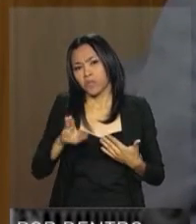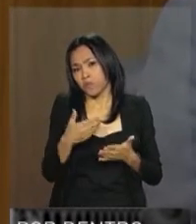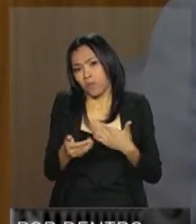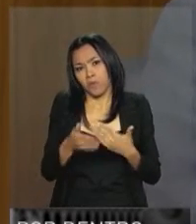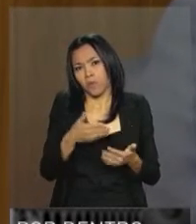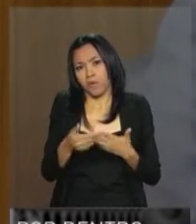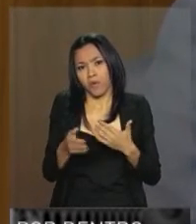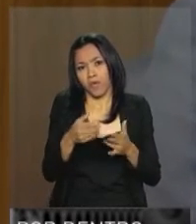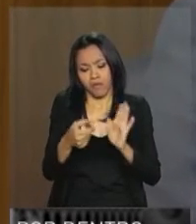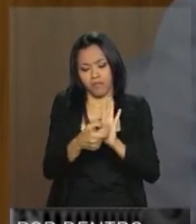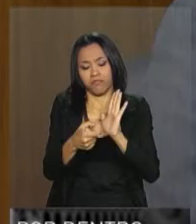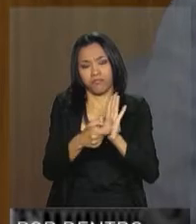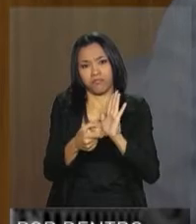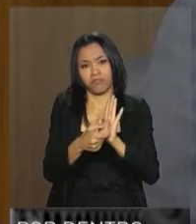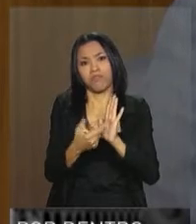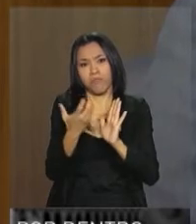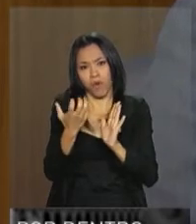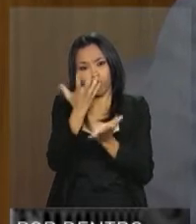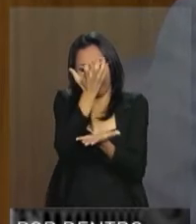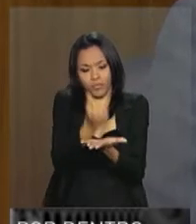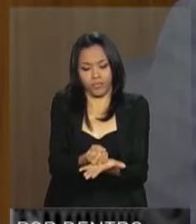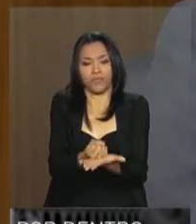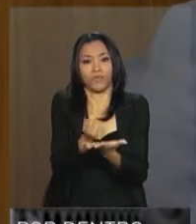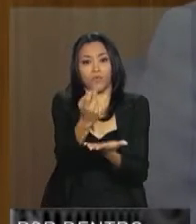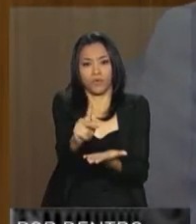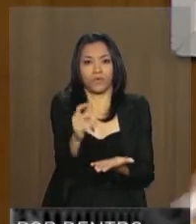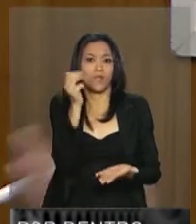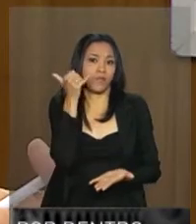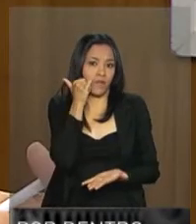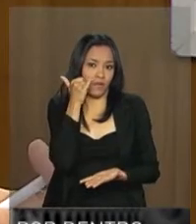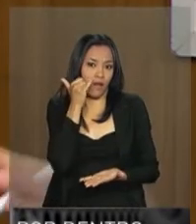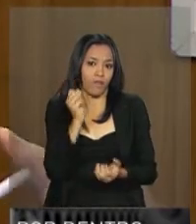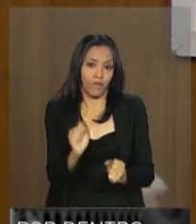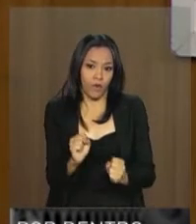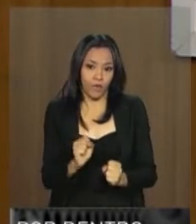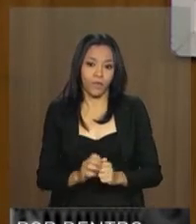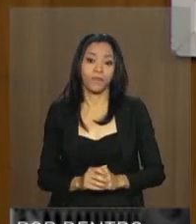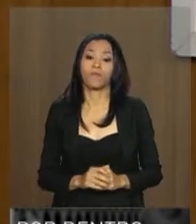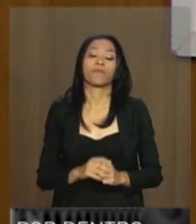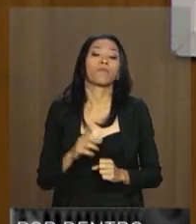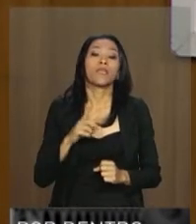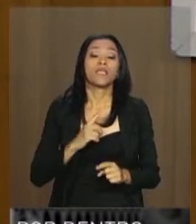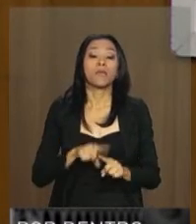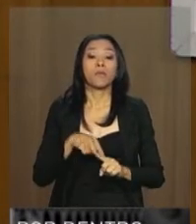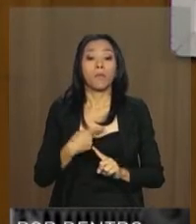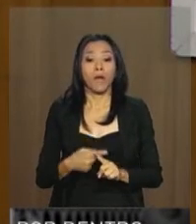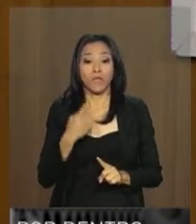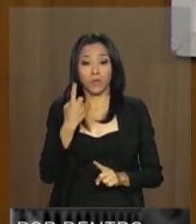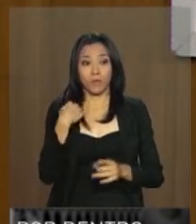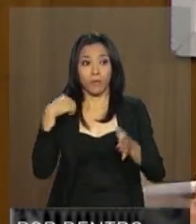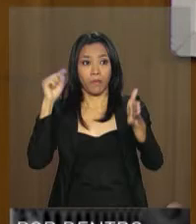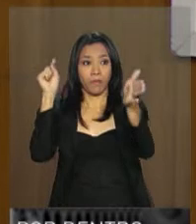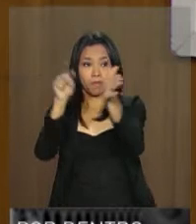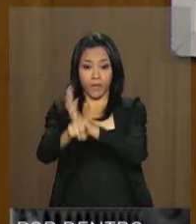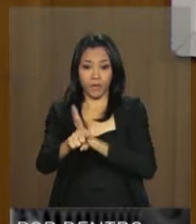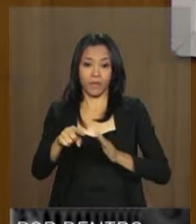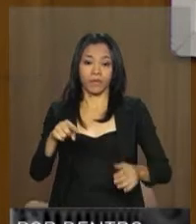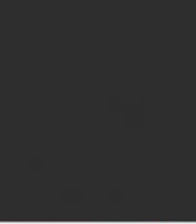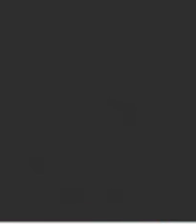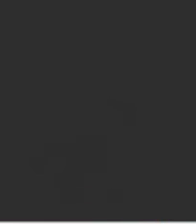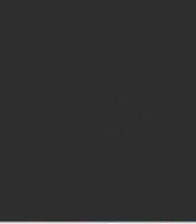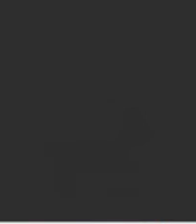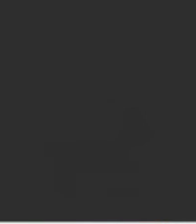baixando o aplicativo no seu próprio celular ministro a gente tem mais uma pergunta que das redes sociais a carla porto ela quer saber o